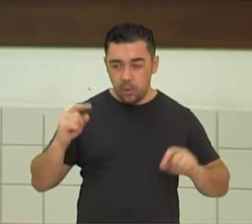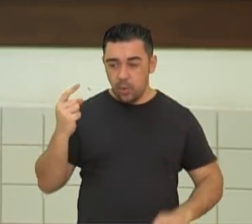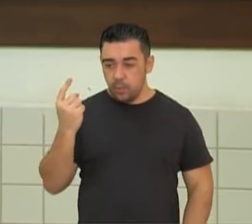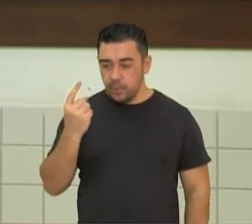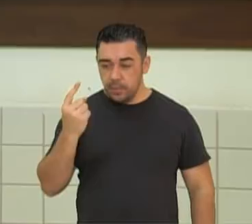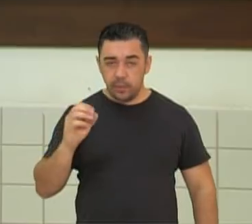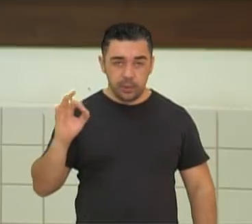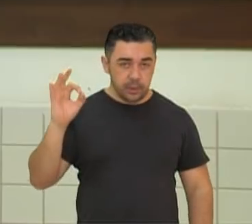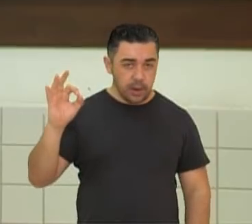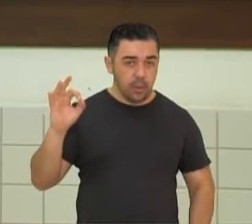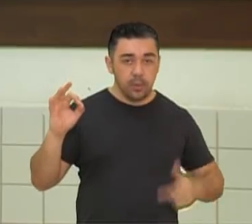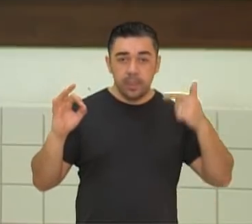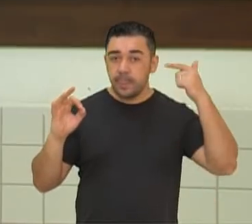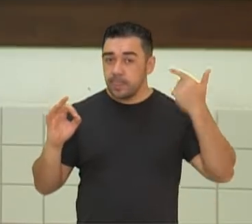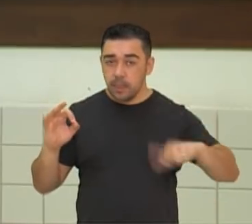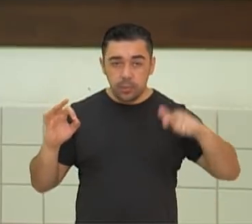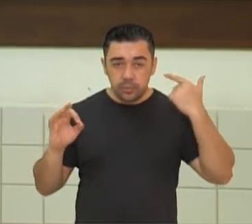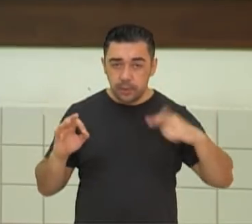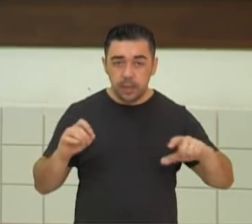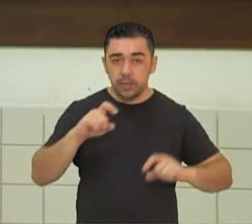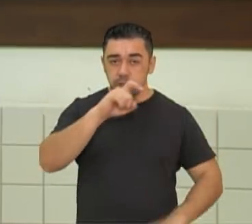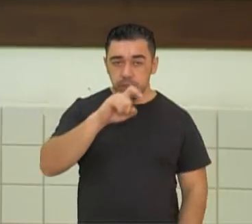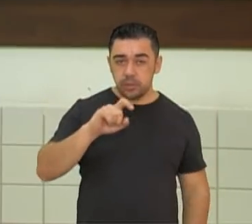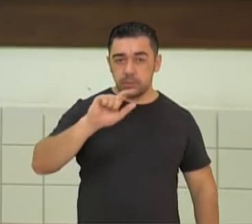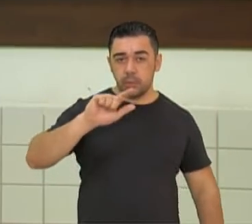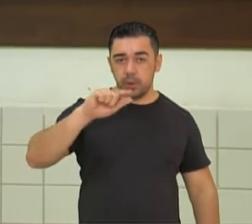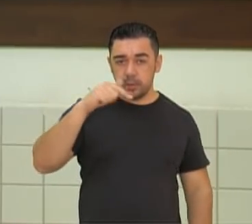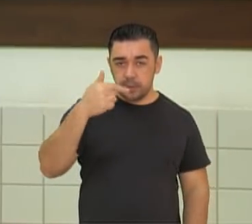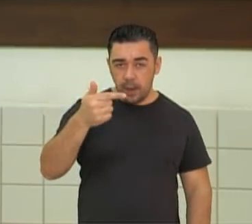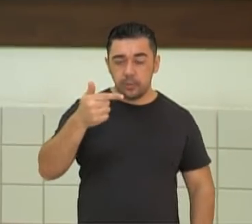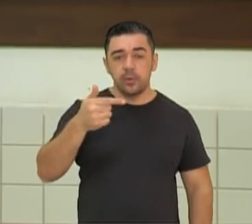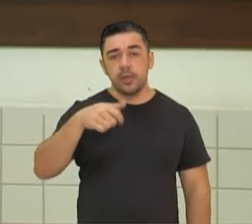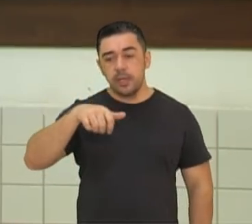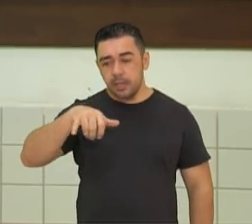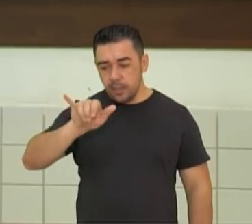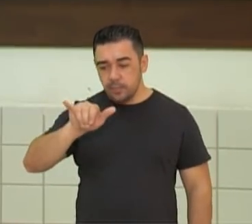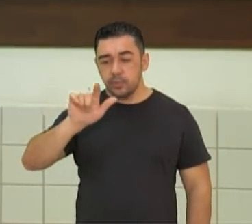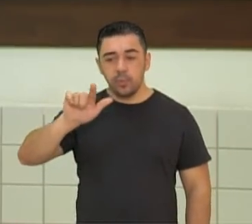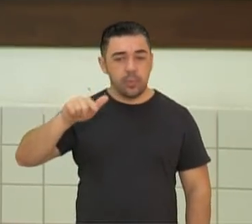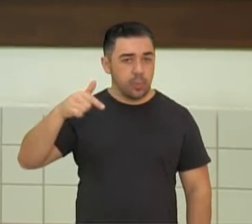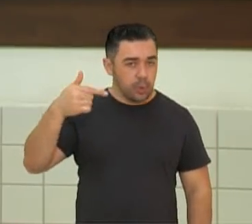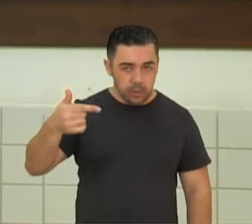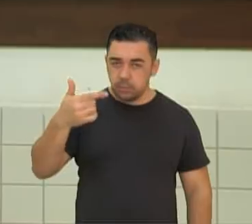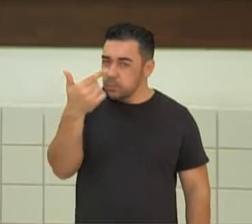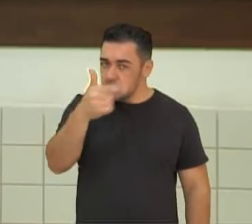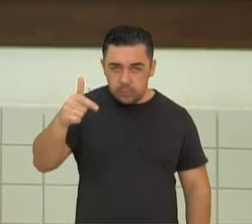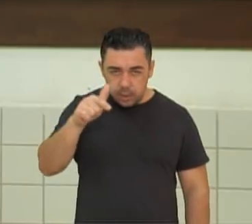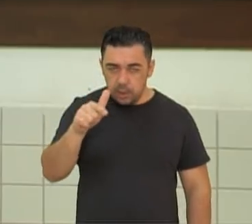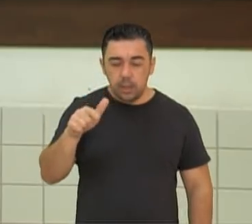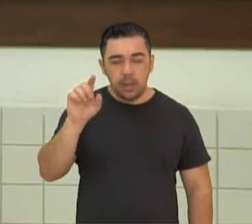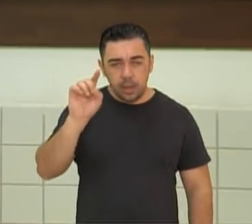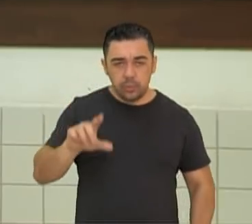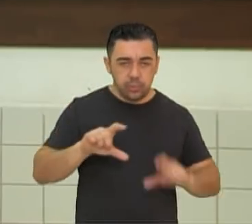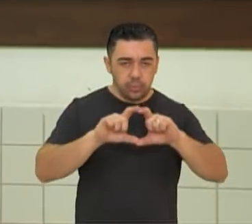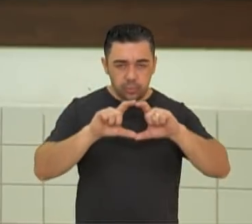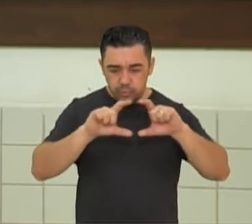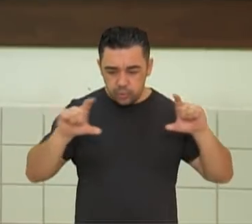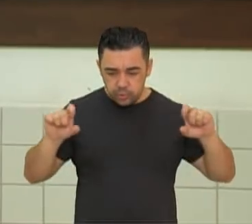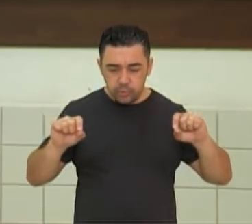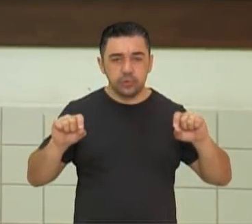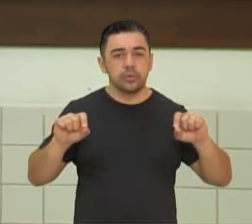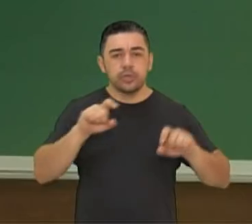vamos ter expoente x quadrado, não vamos ter y ao quadrado, nada disso. Vai ser x e vai ser y. Tudo elevado a 1, tá